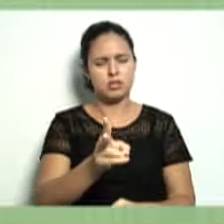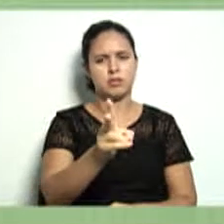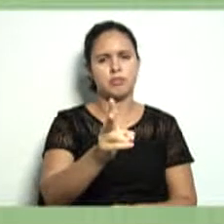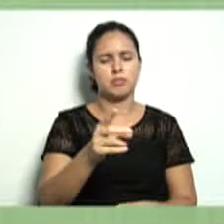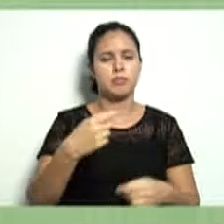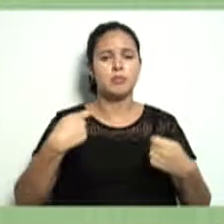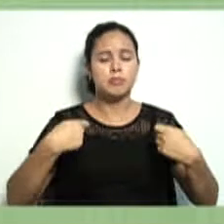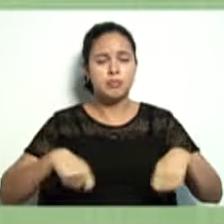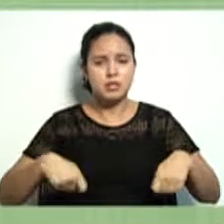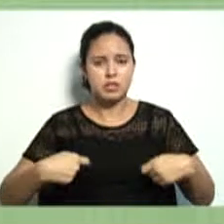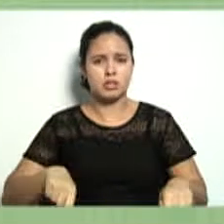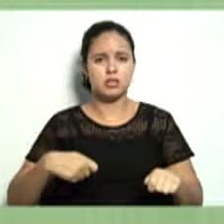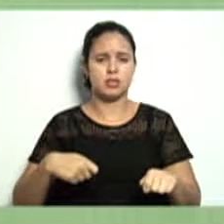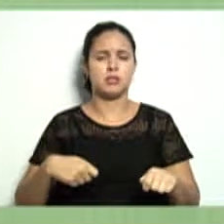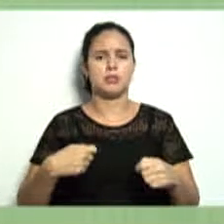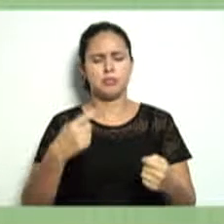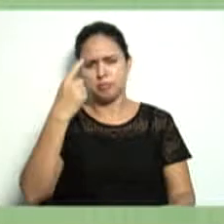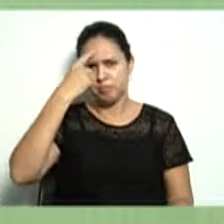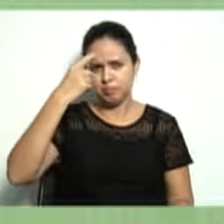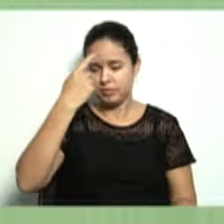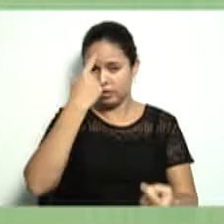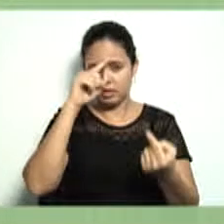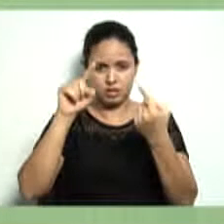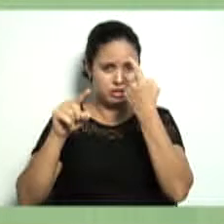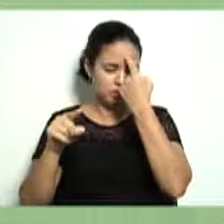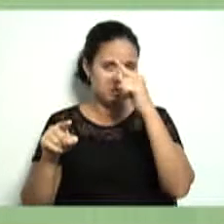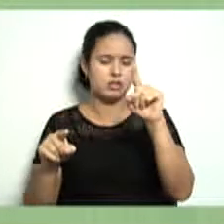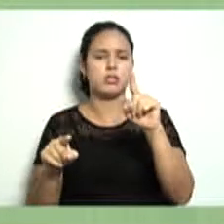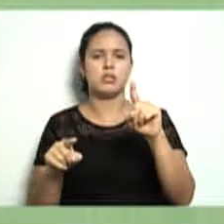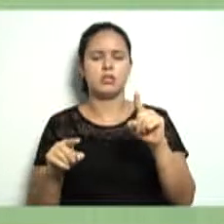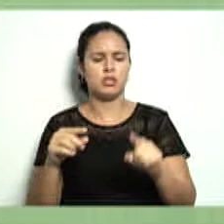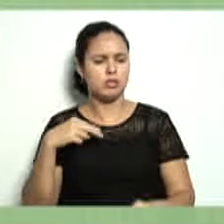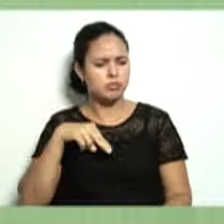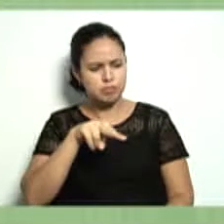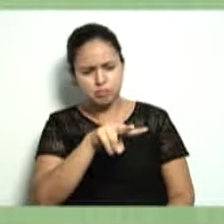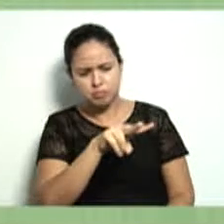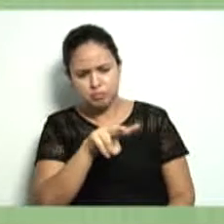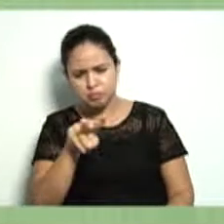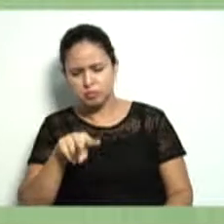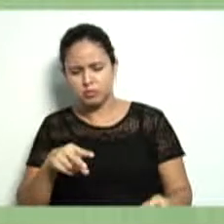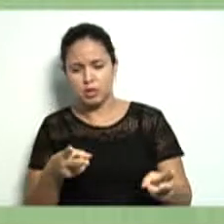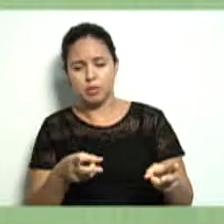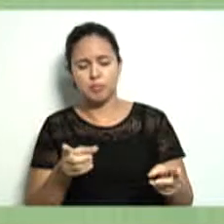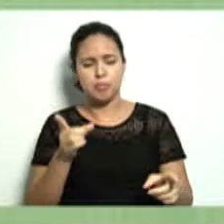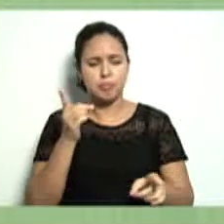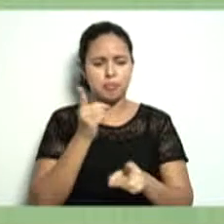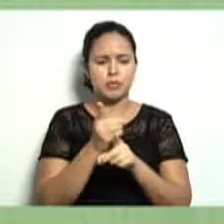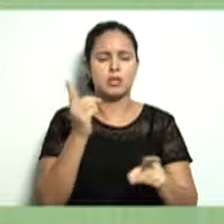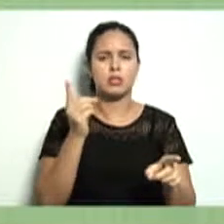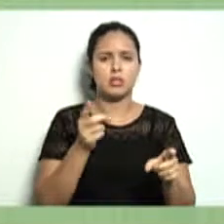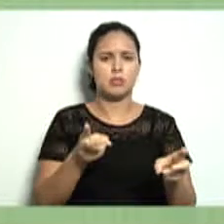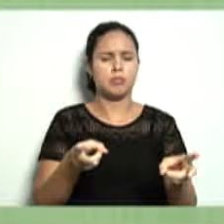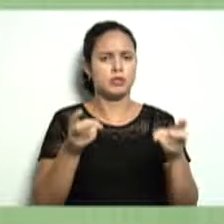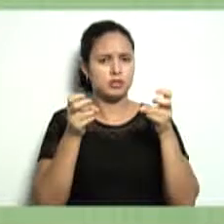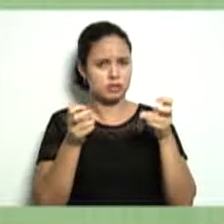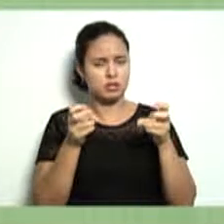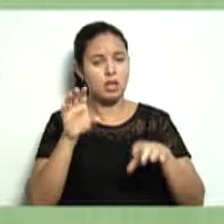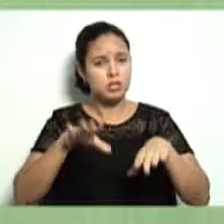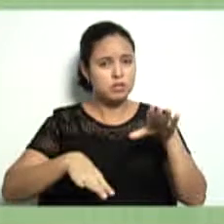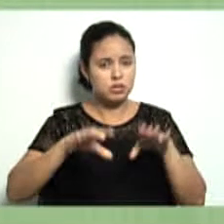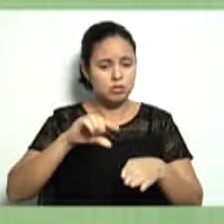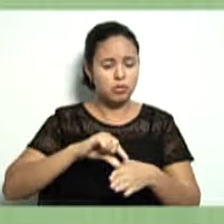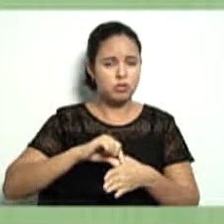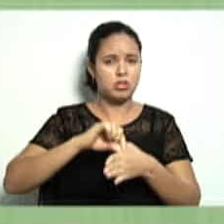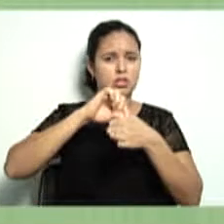muito importante para nós? Porque eu vou olhar e às vezes, o líder ali ele não está conseguindo enxergar